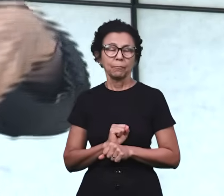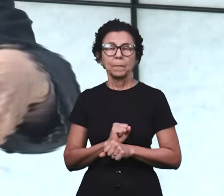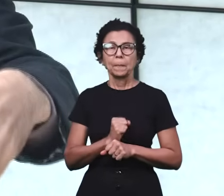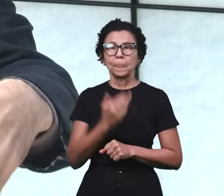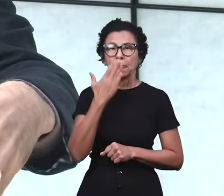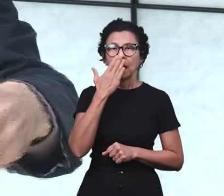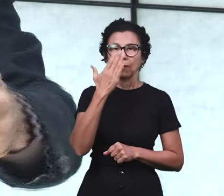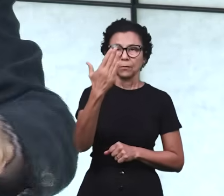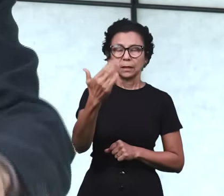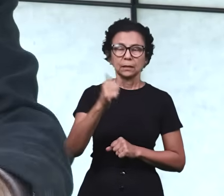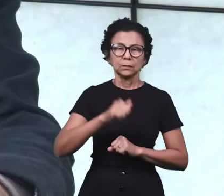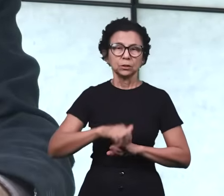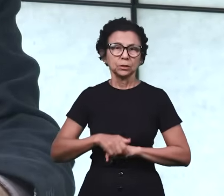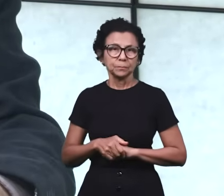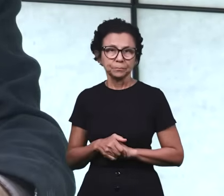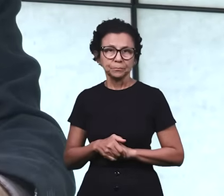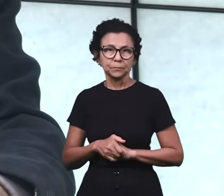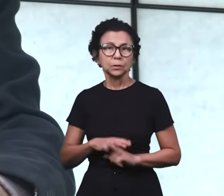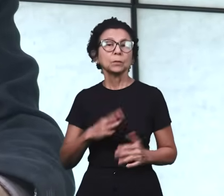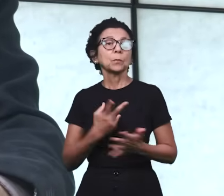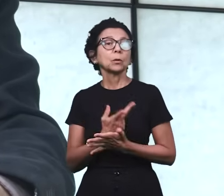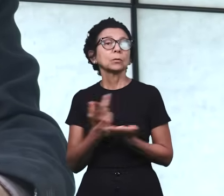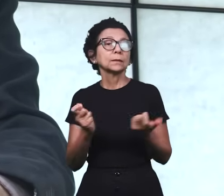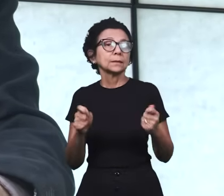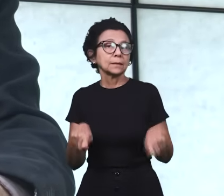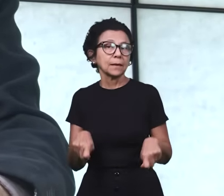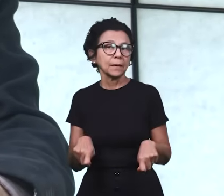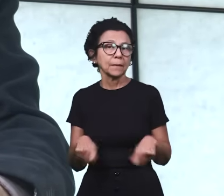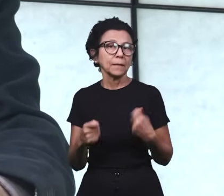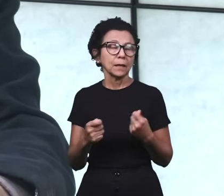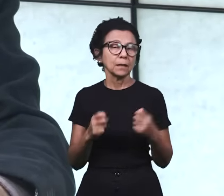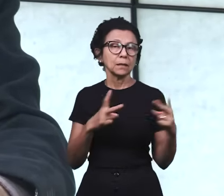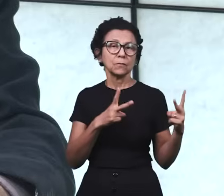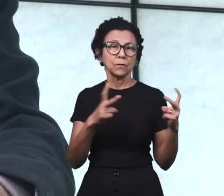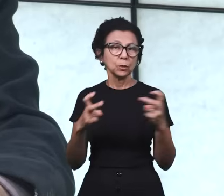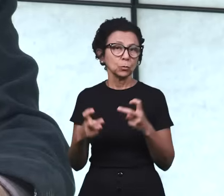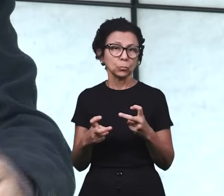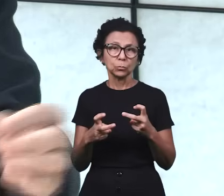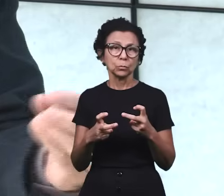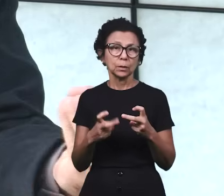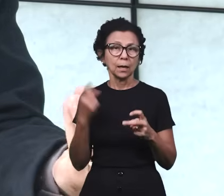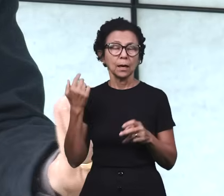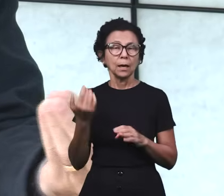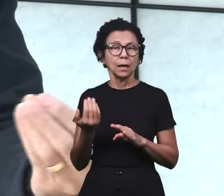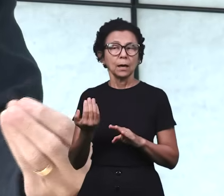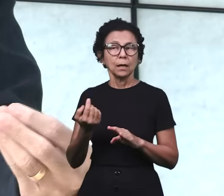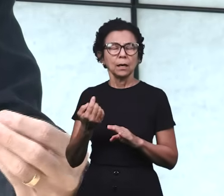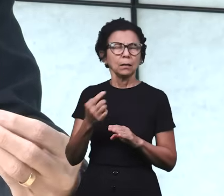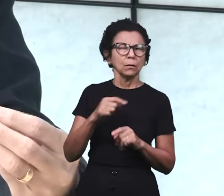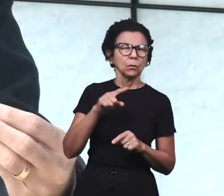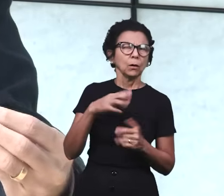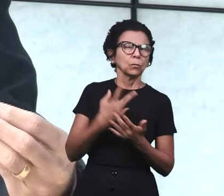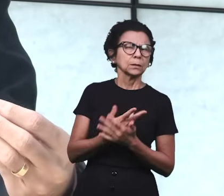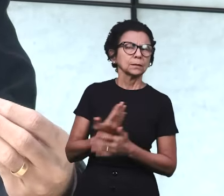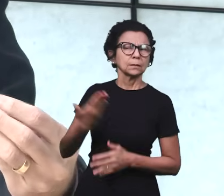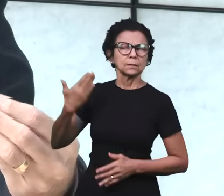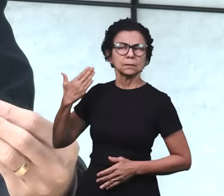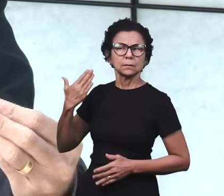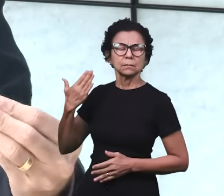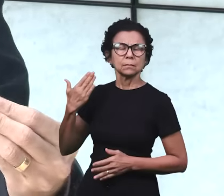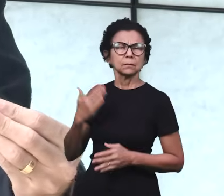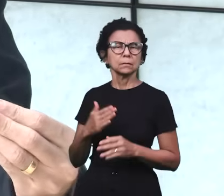guardando o que está no meio e está guardando o que vem atrás. Então, uma importância estratégica